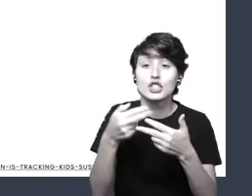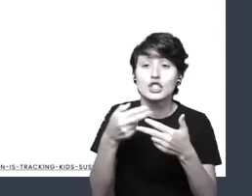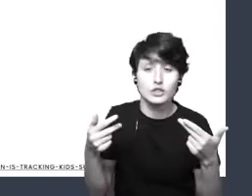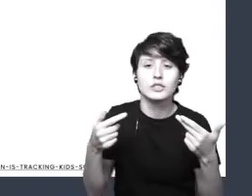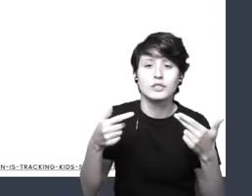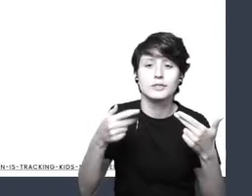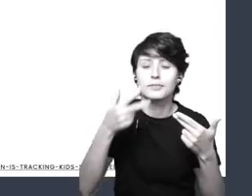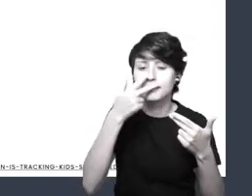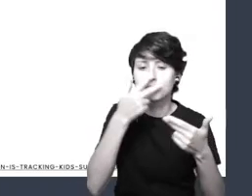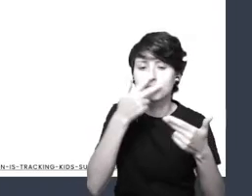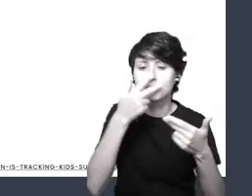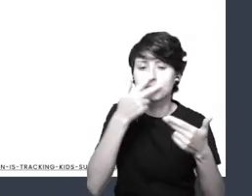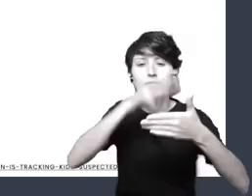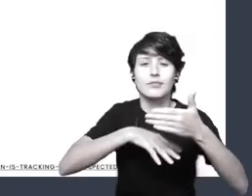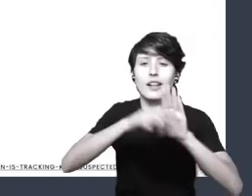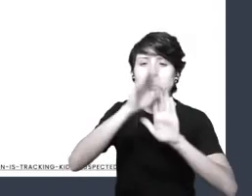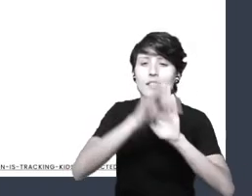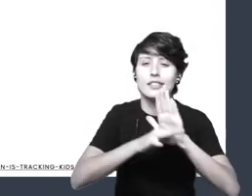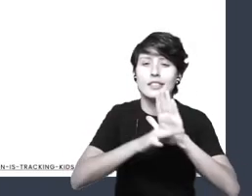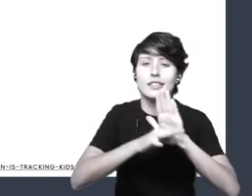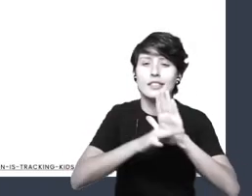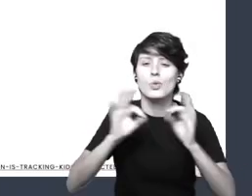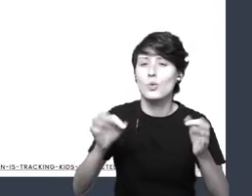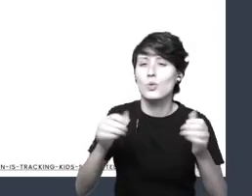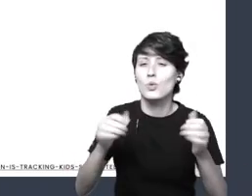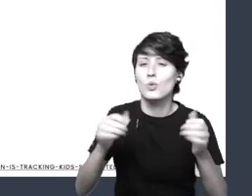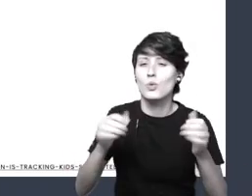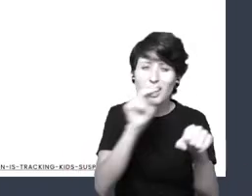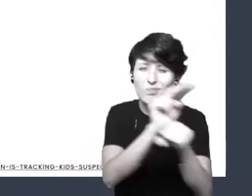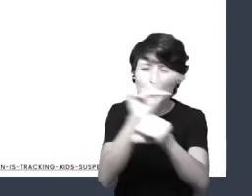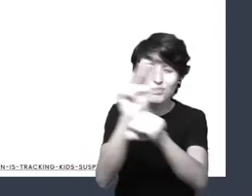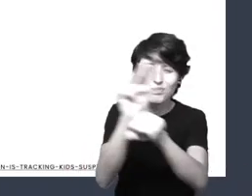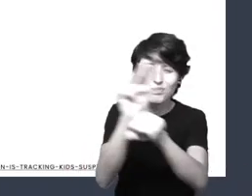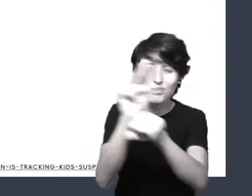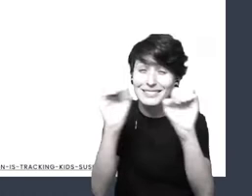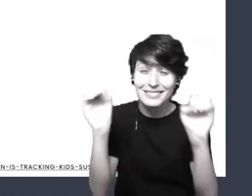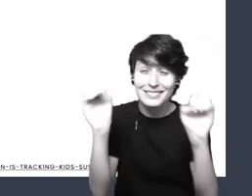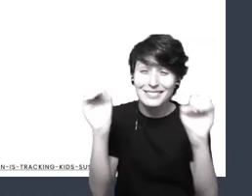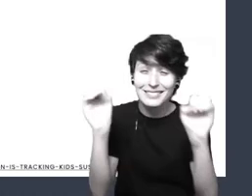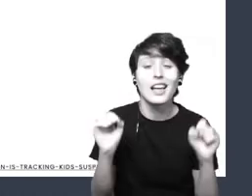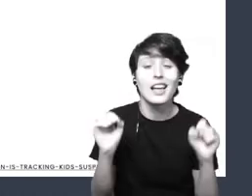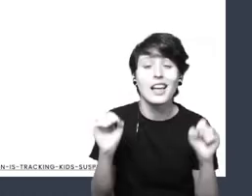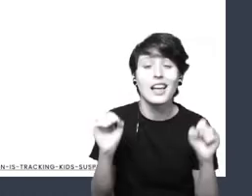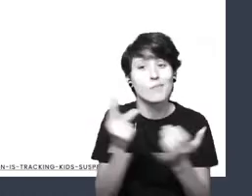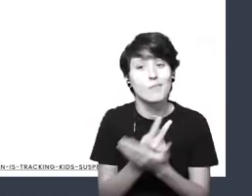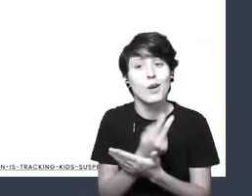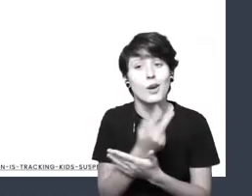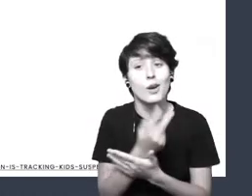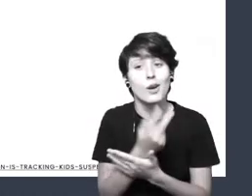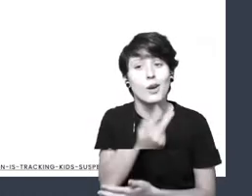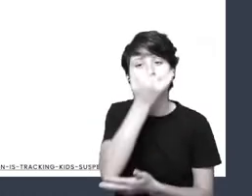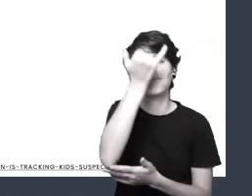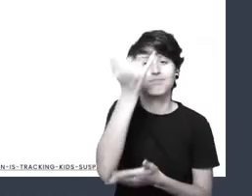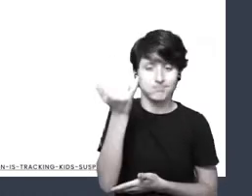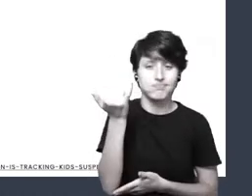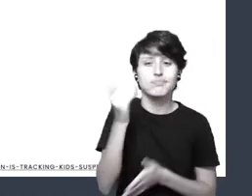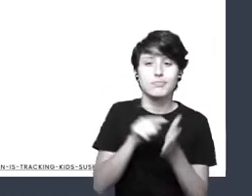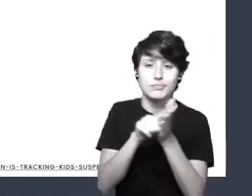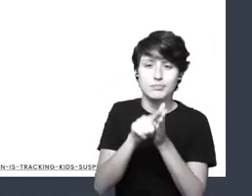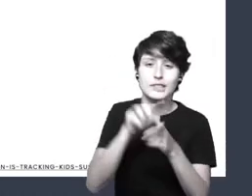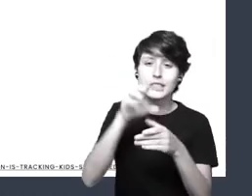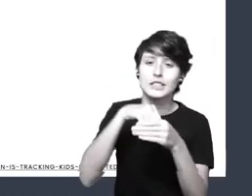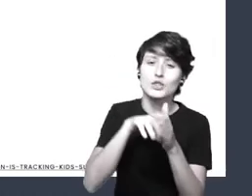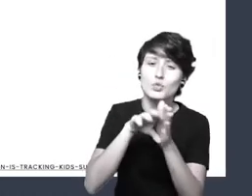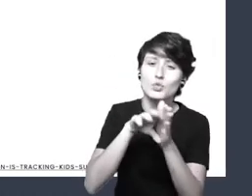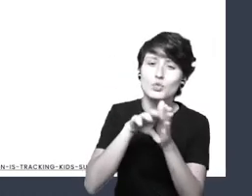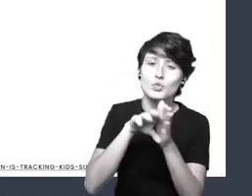texto simples que não tem proteção nenhuma, não tem senha, não tem nada, e que ela pode ser facilmente encontrada por meio de uma pesquisa no Google, por exemplo,